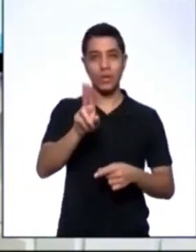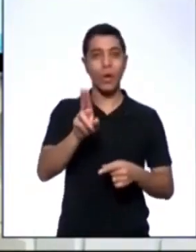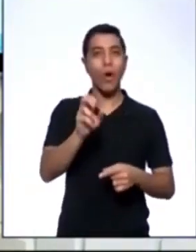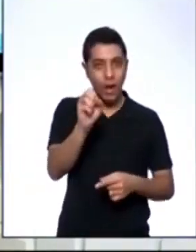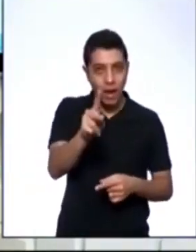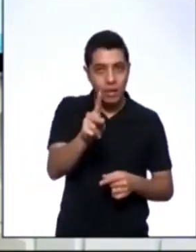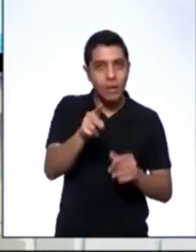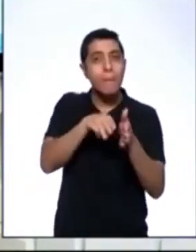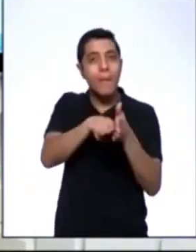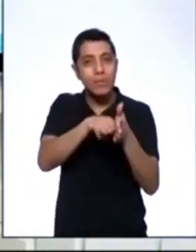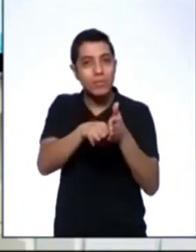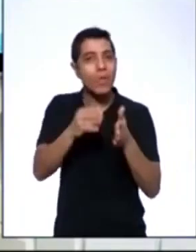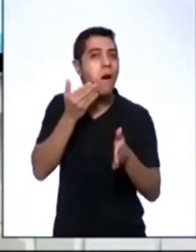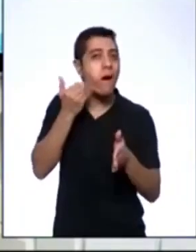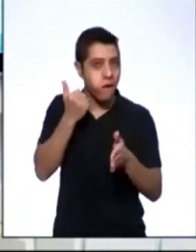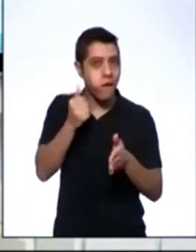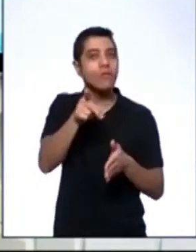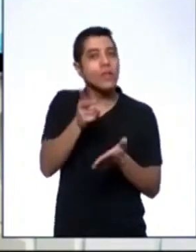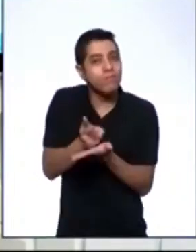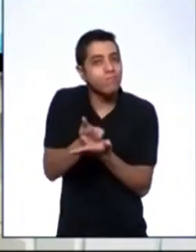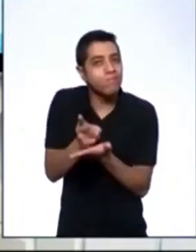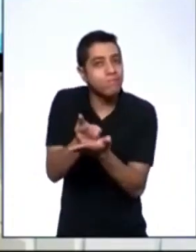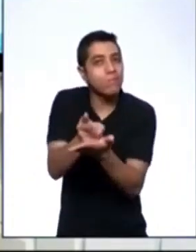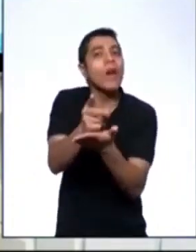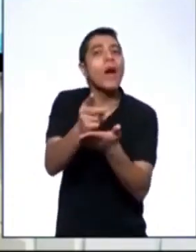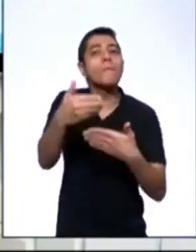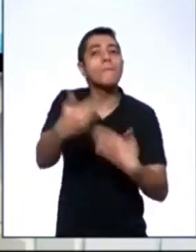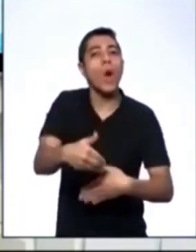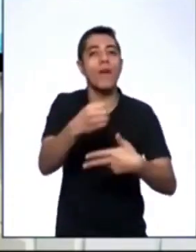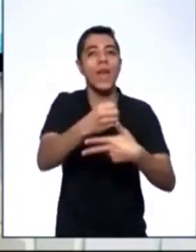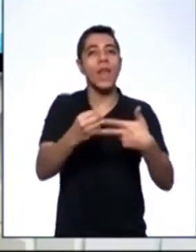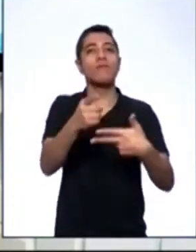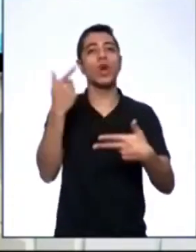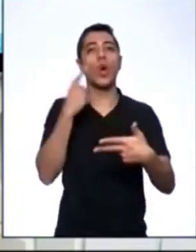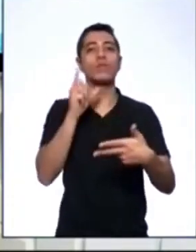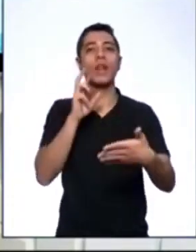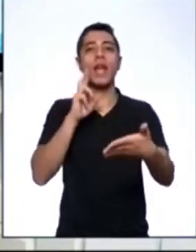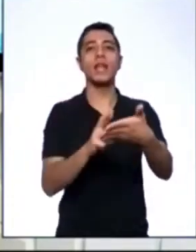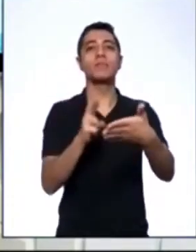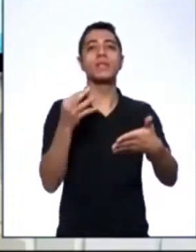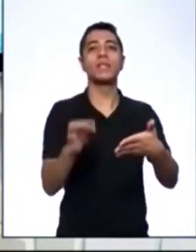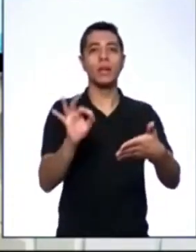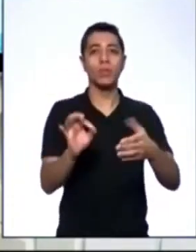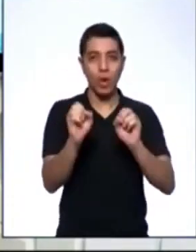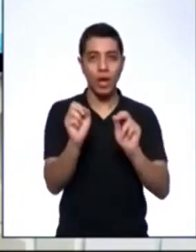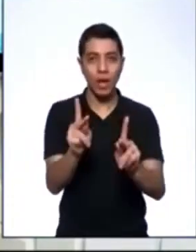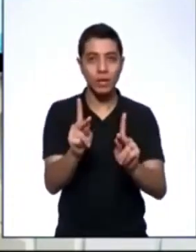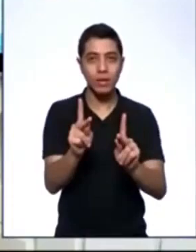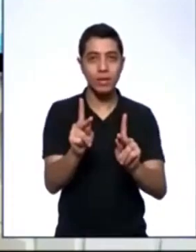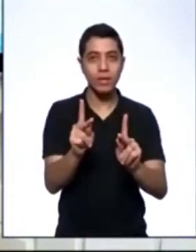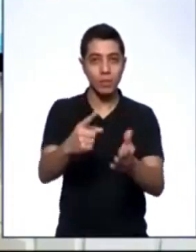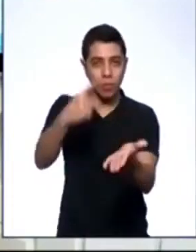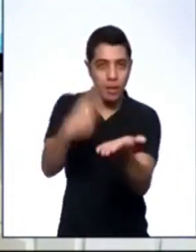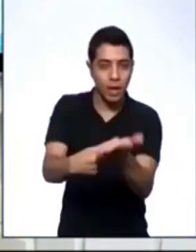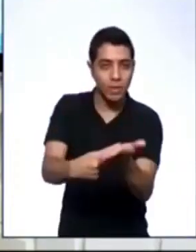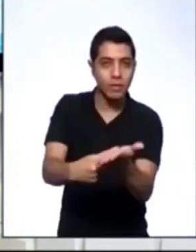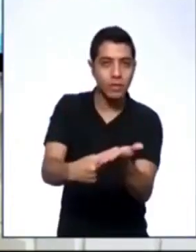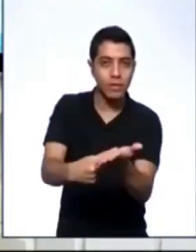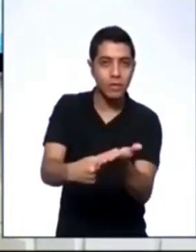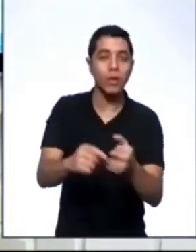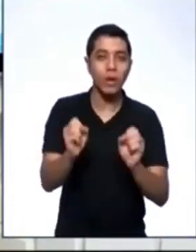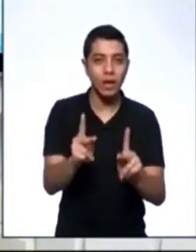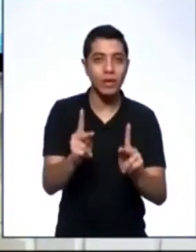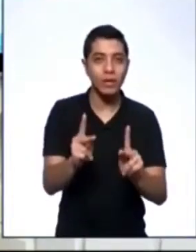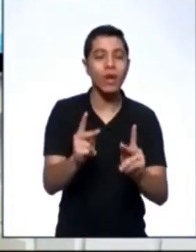vou acertar vai cair na prova do Enem e eu vou acertar combinadissimo